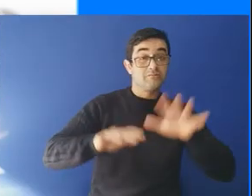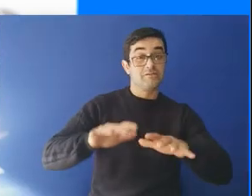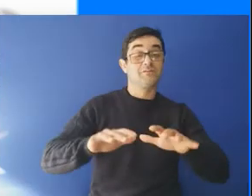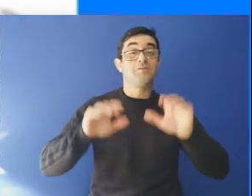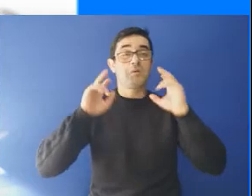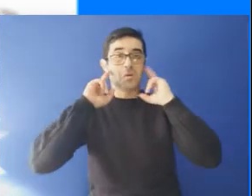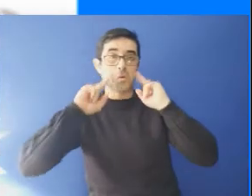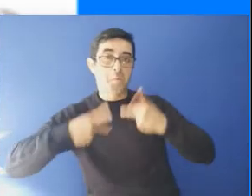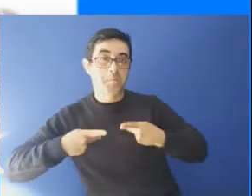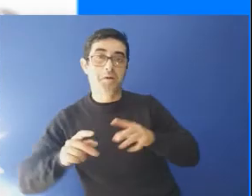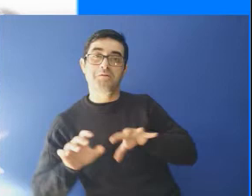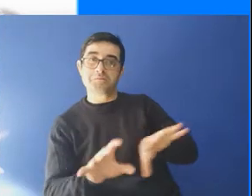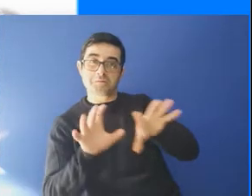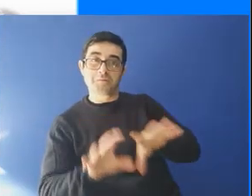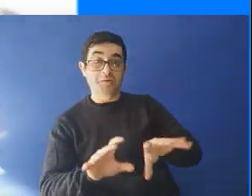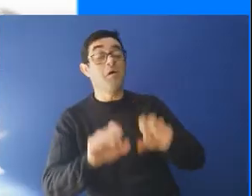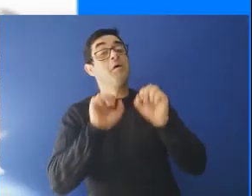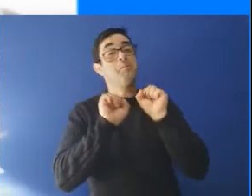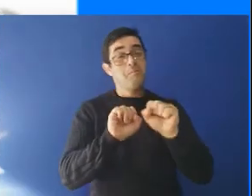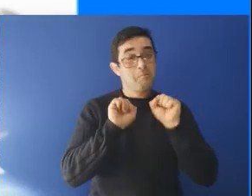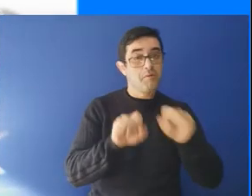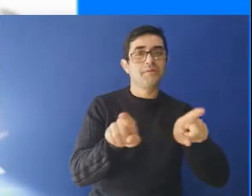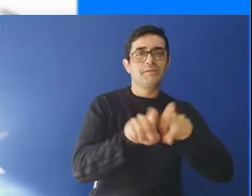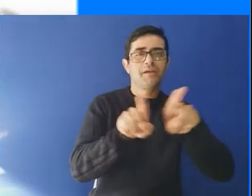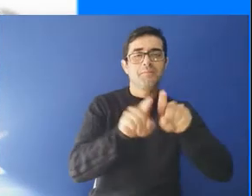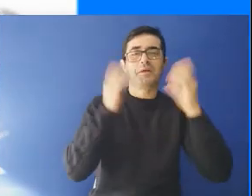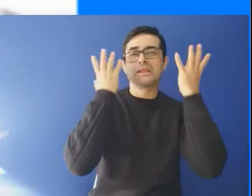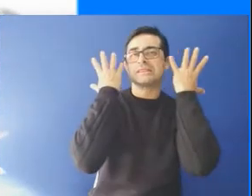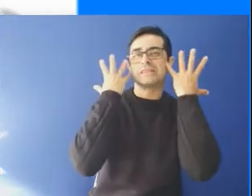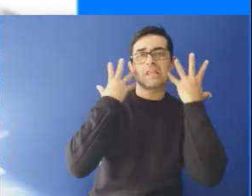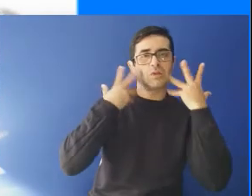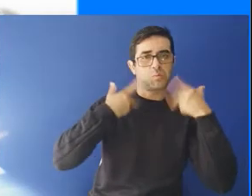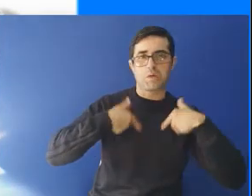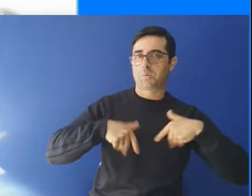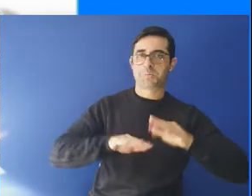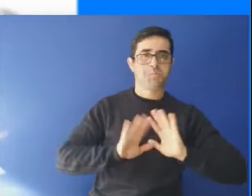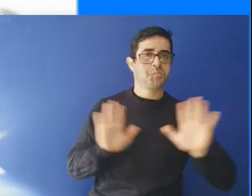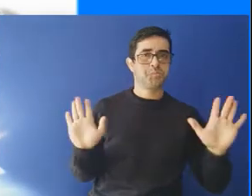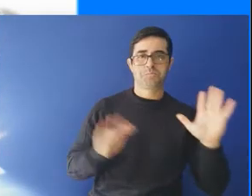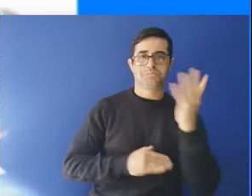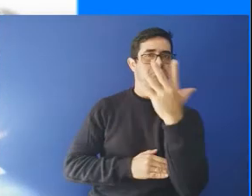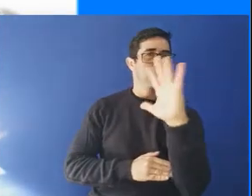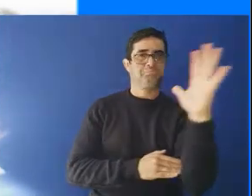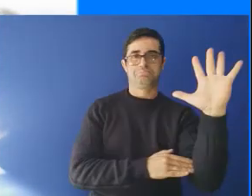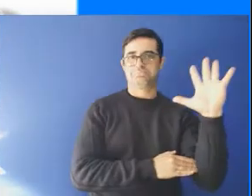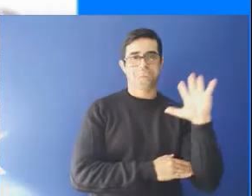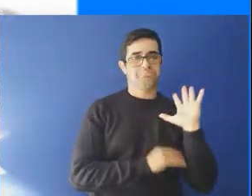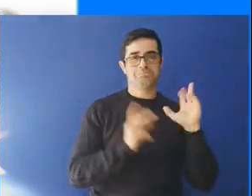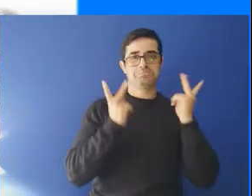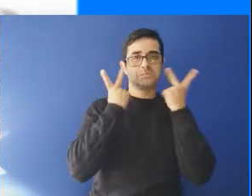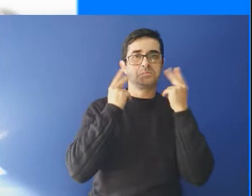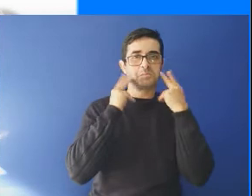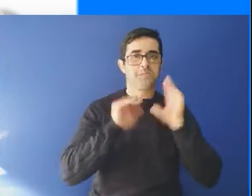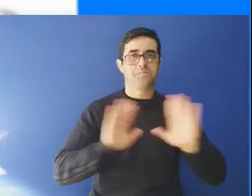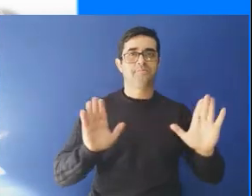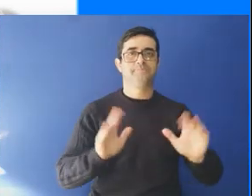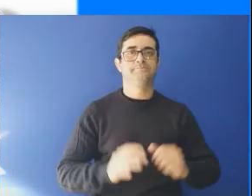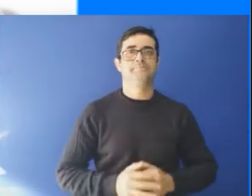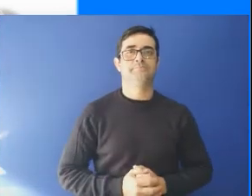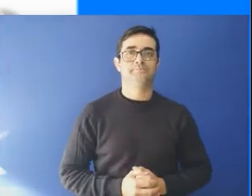os processos erosivos não são exclusividade da ação humana, também é possível uma erosão por ação